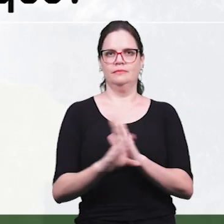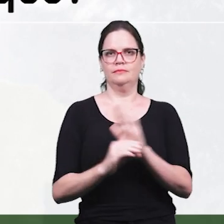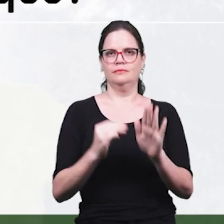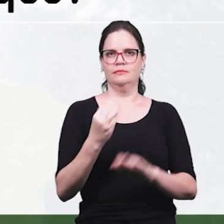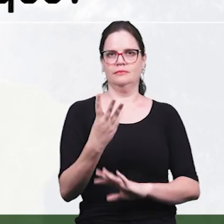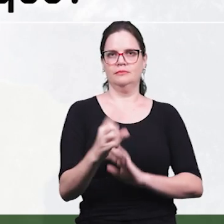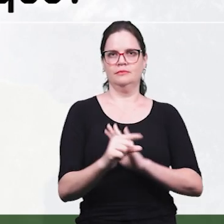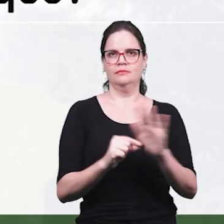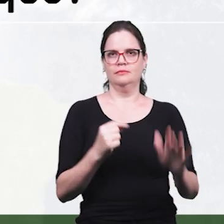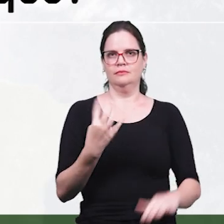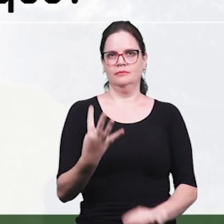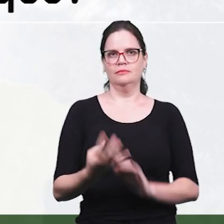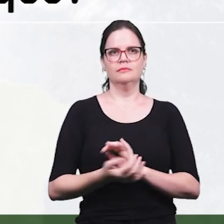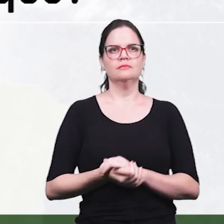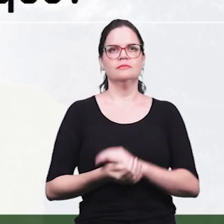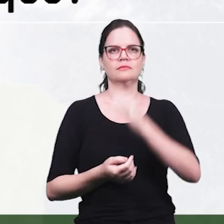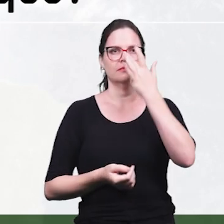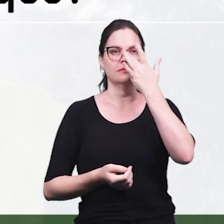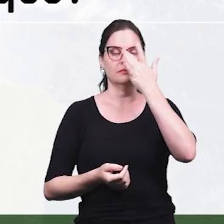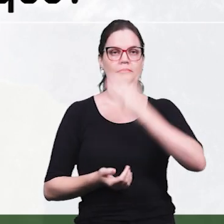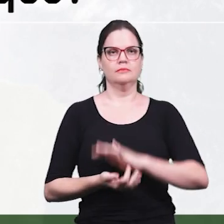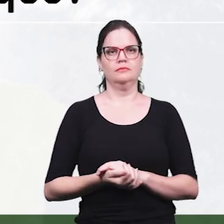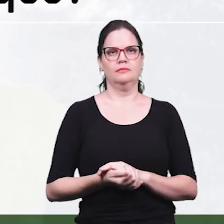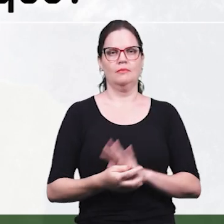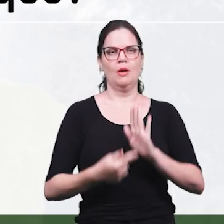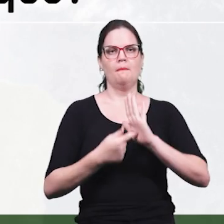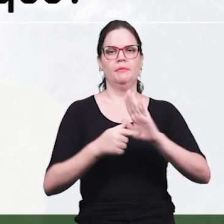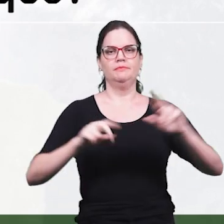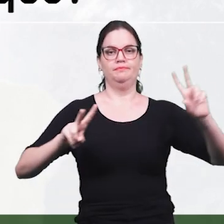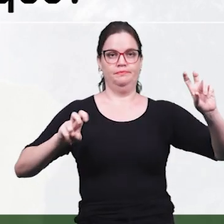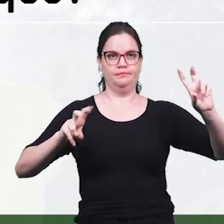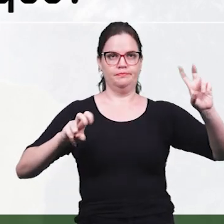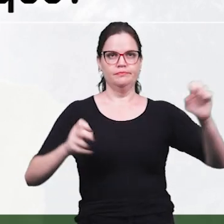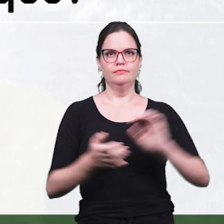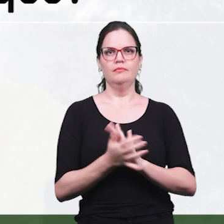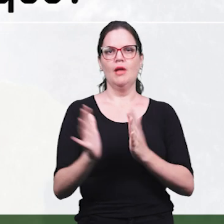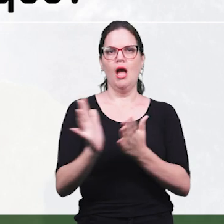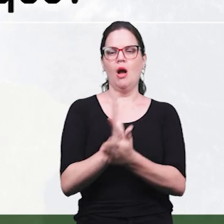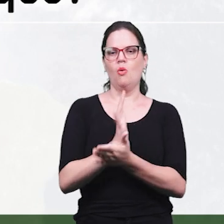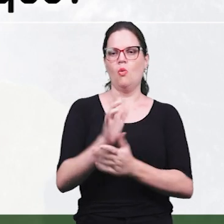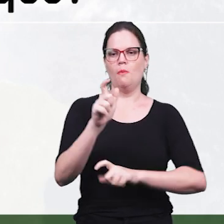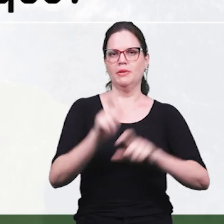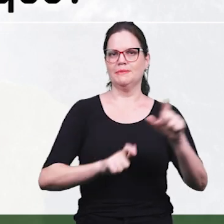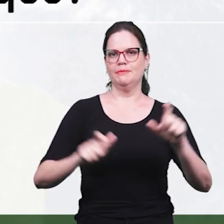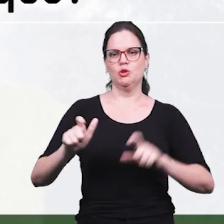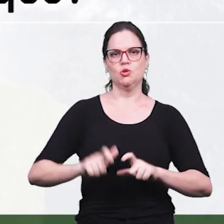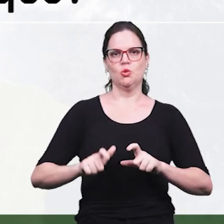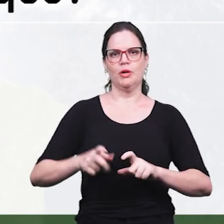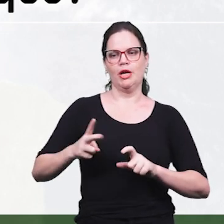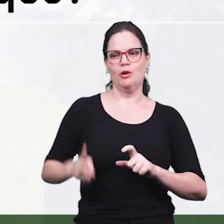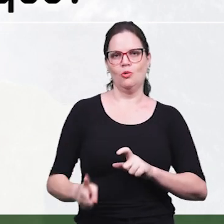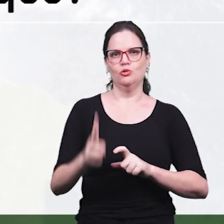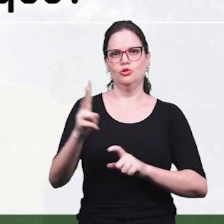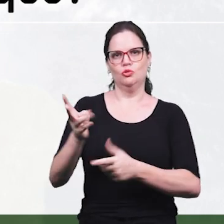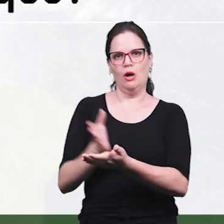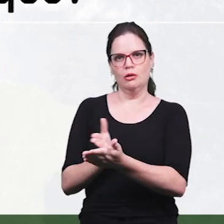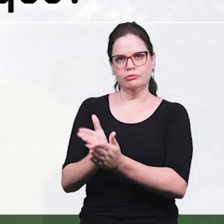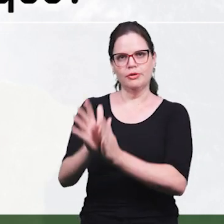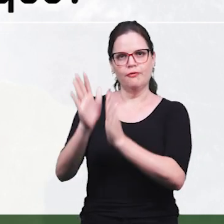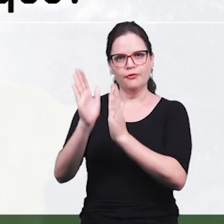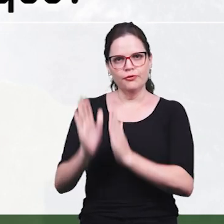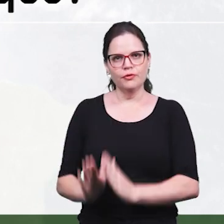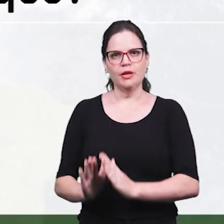3, verso 4. Agora o verso 4. Na expressão, algumas pessoas que não contaminaram